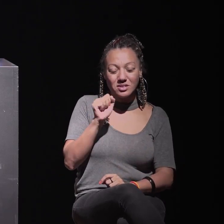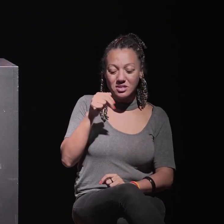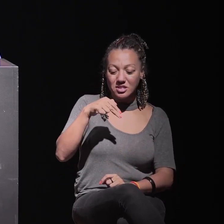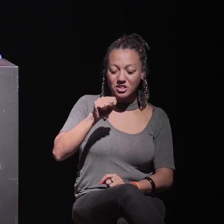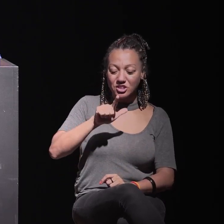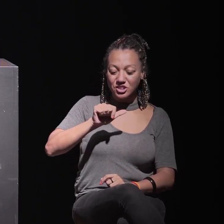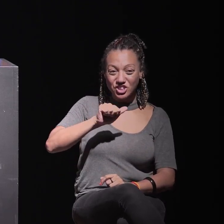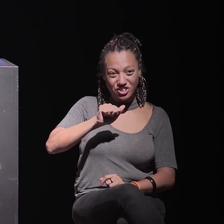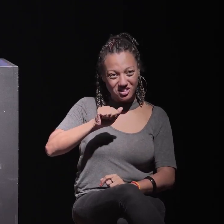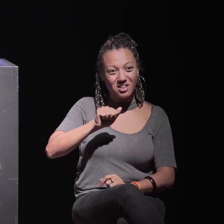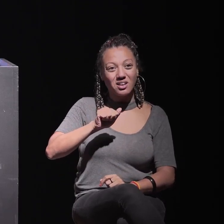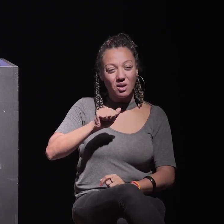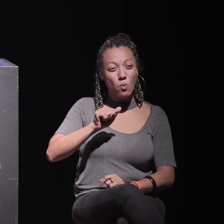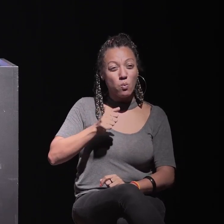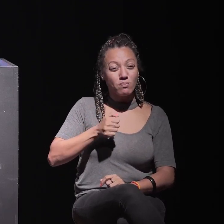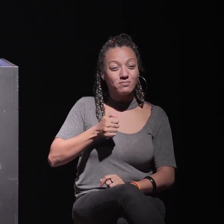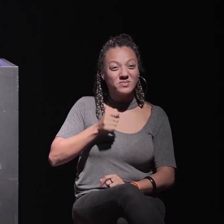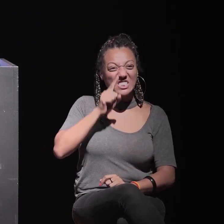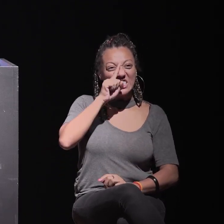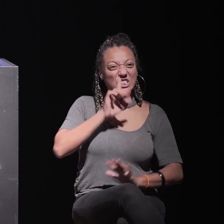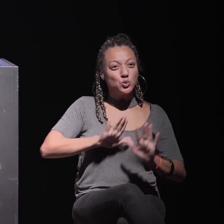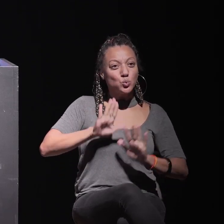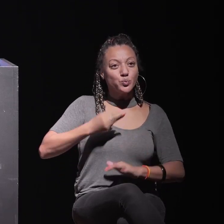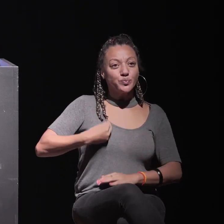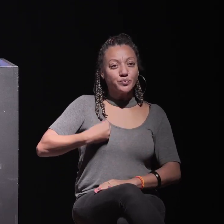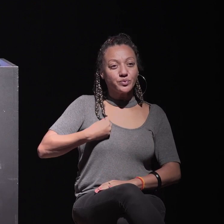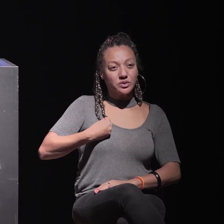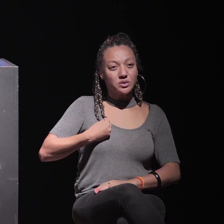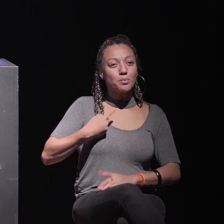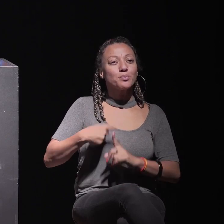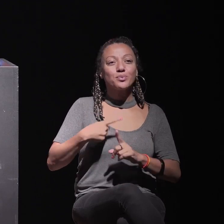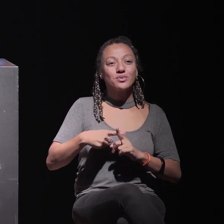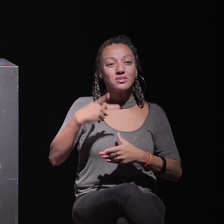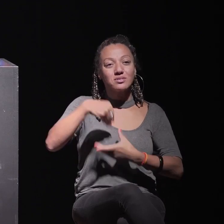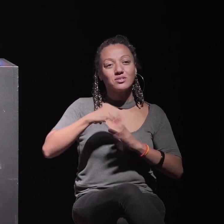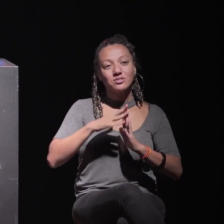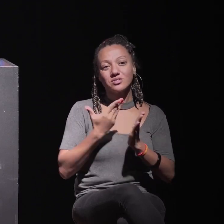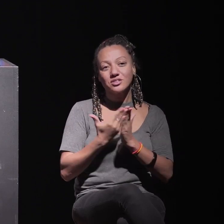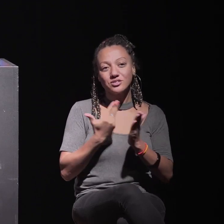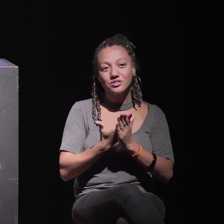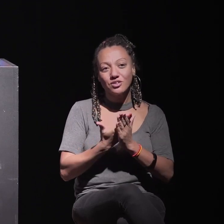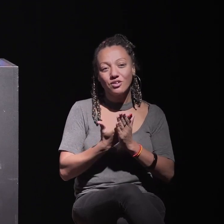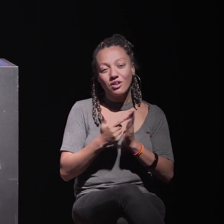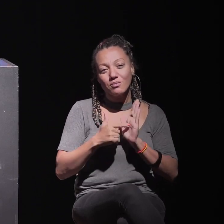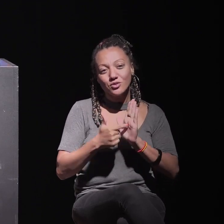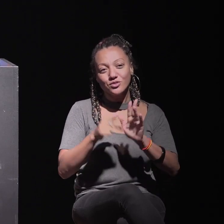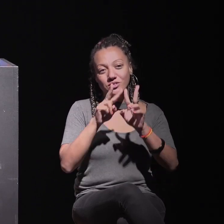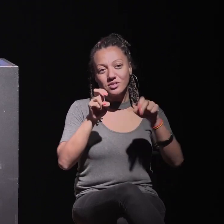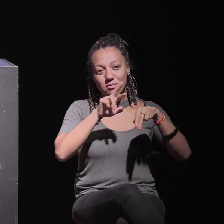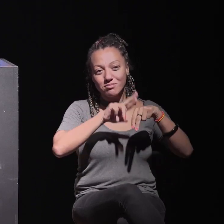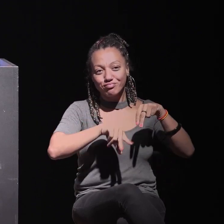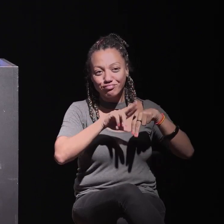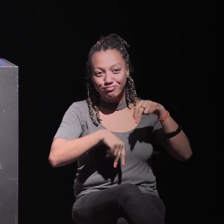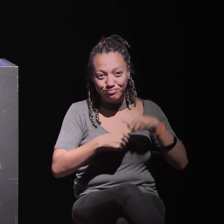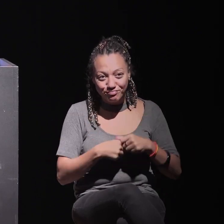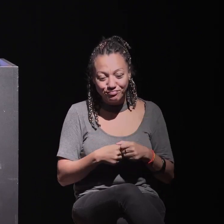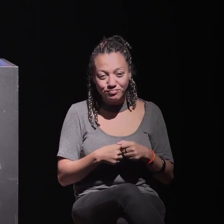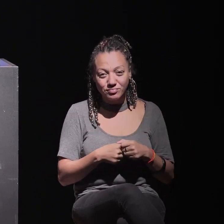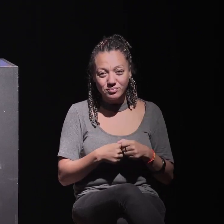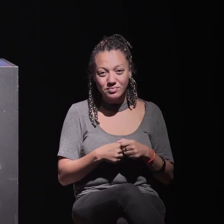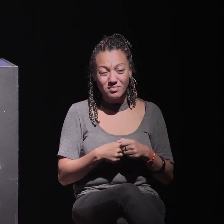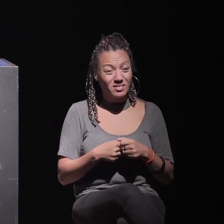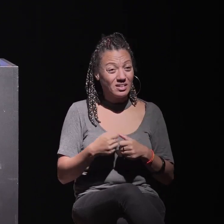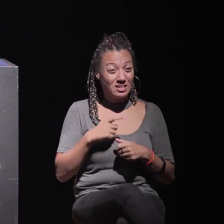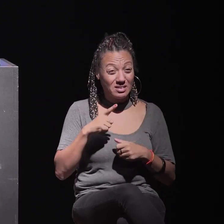de ideologia de gênero na educação infantil. E ter a sua vida exposta na rede social daquele que,